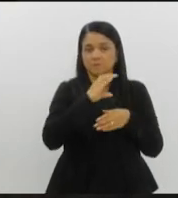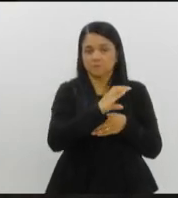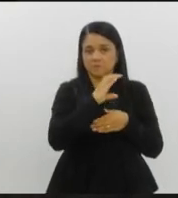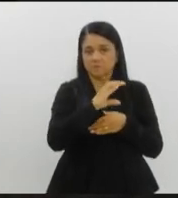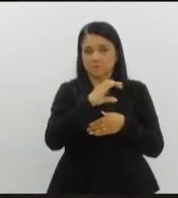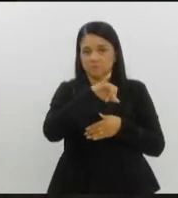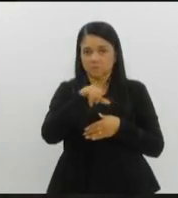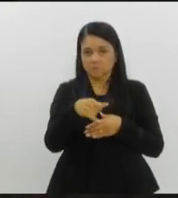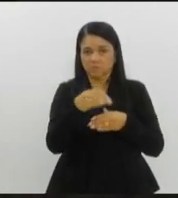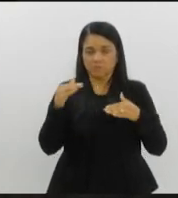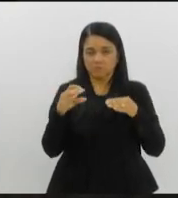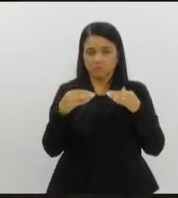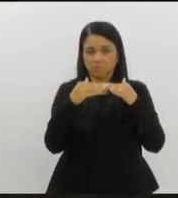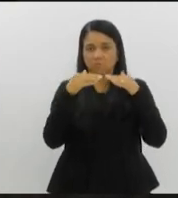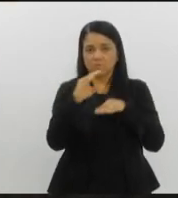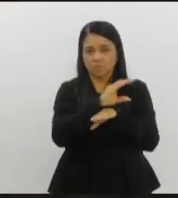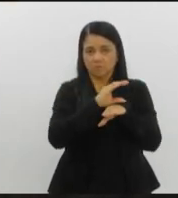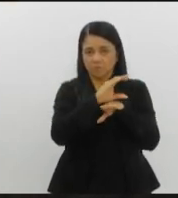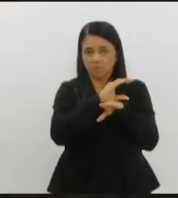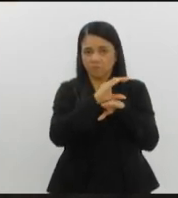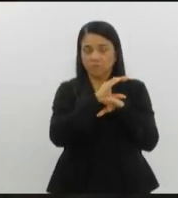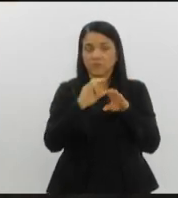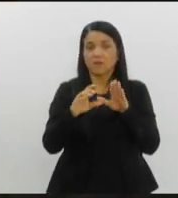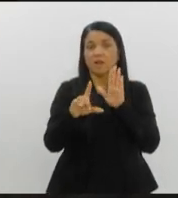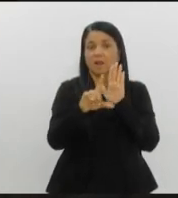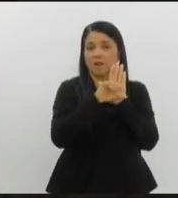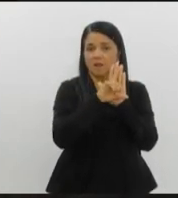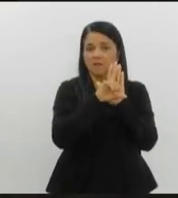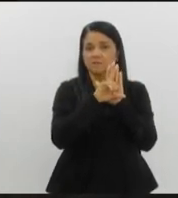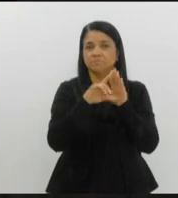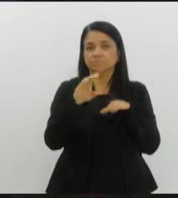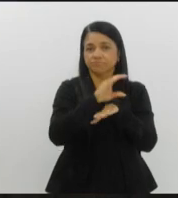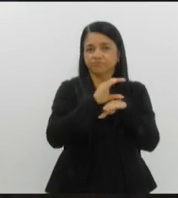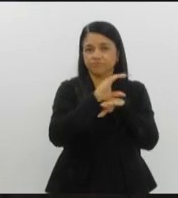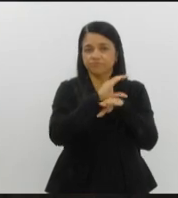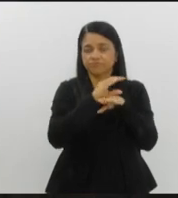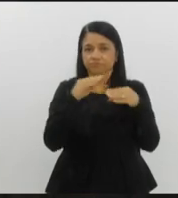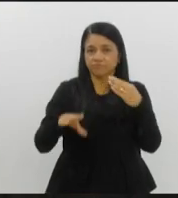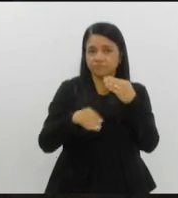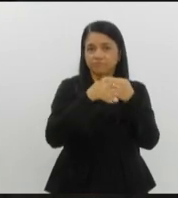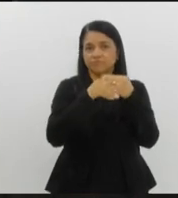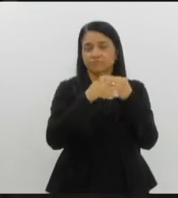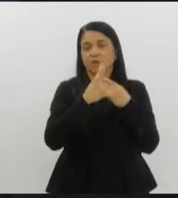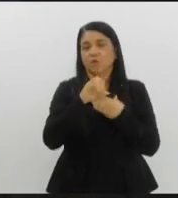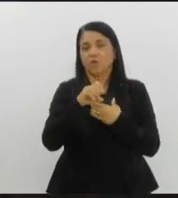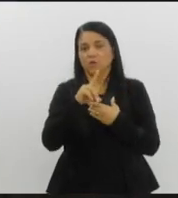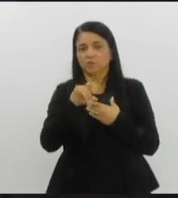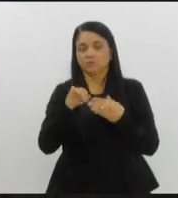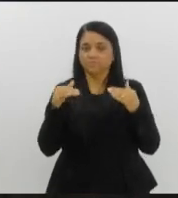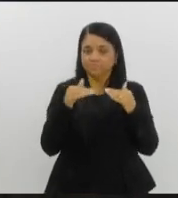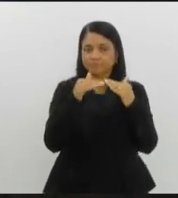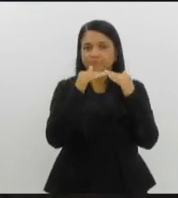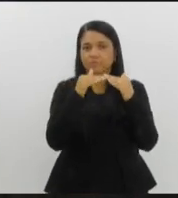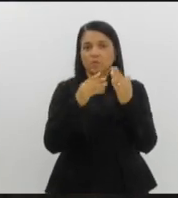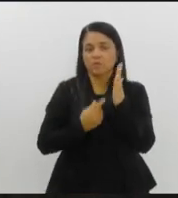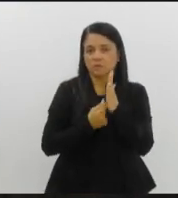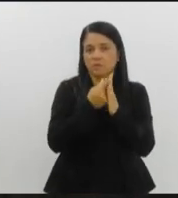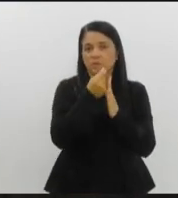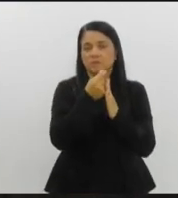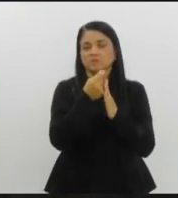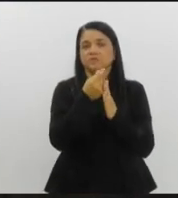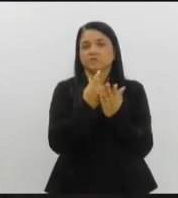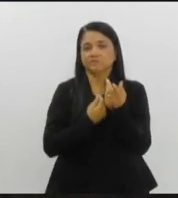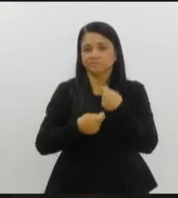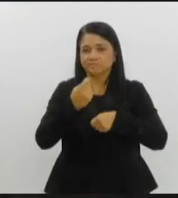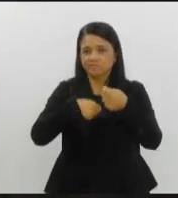pela constitucionalidade, de legislação constitucional complementar e códigos favorável, de orçamento,